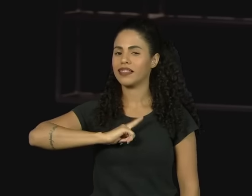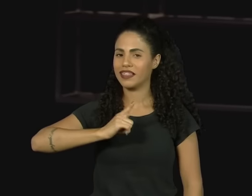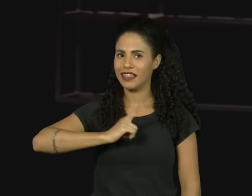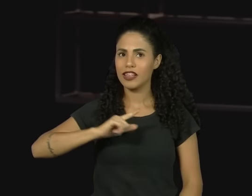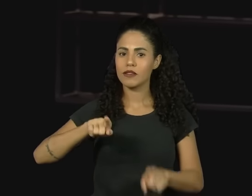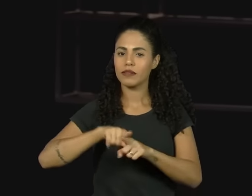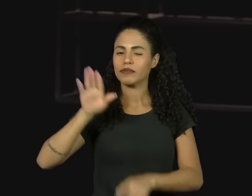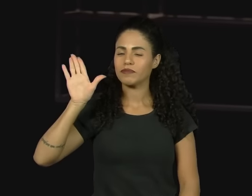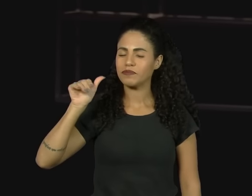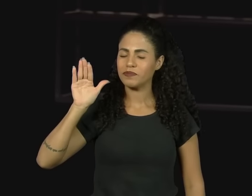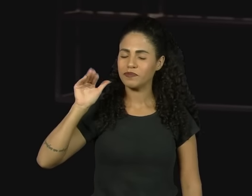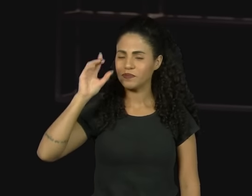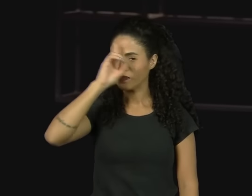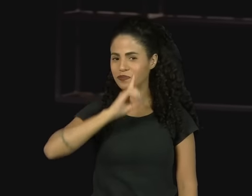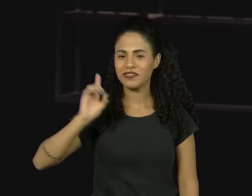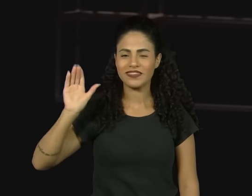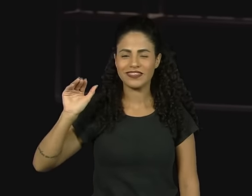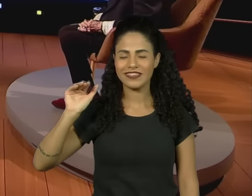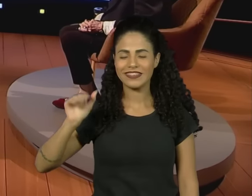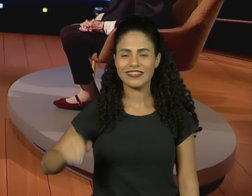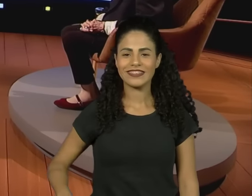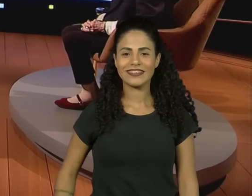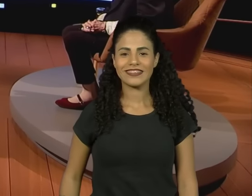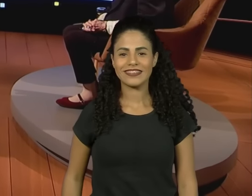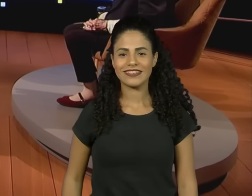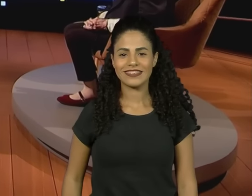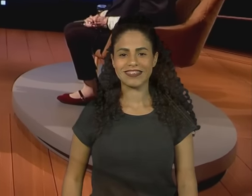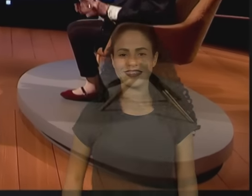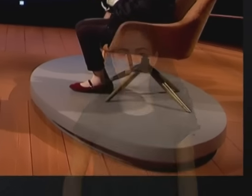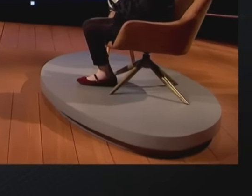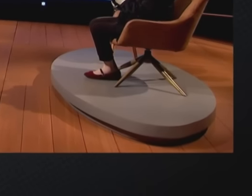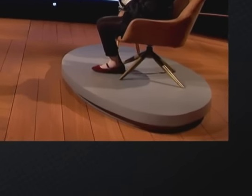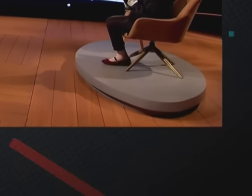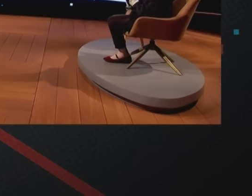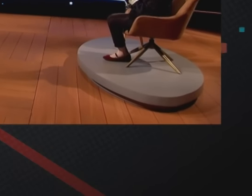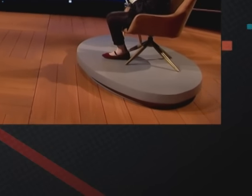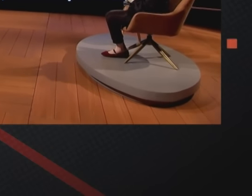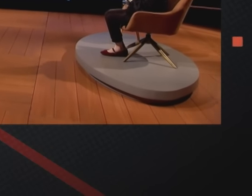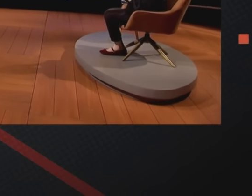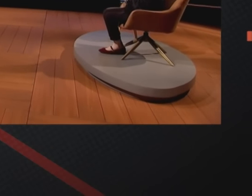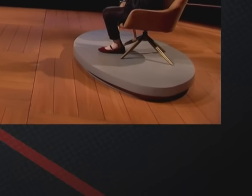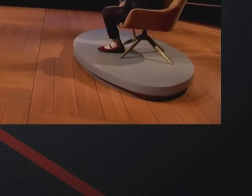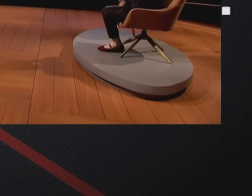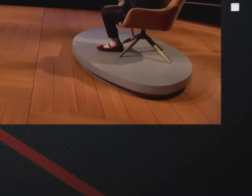A gente se vê no próximo domingo. Até lá! Basta!